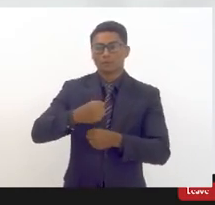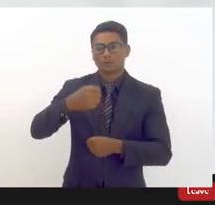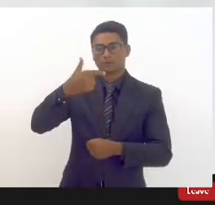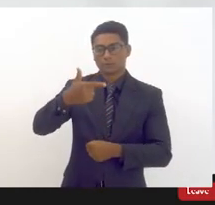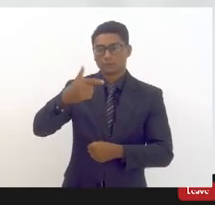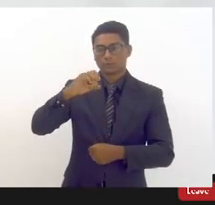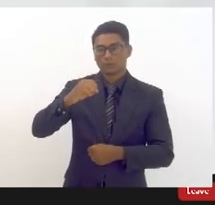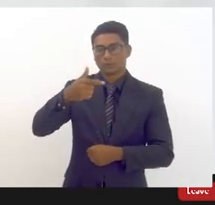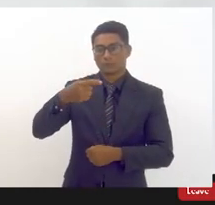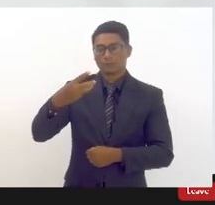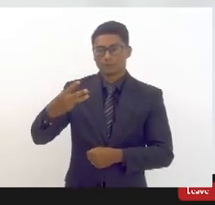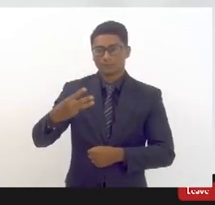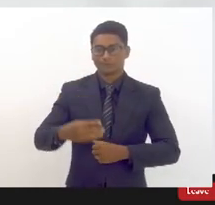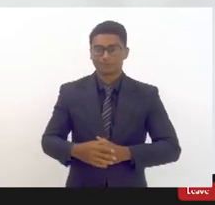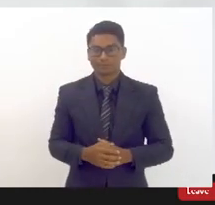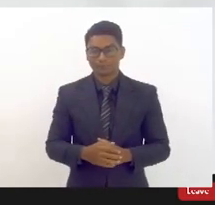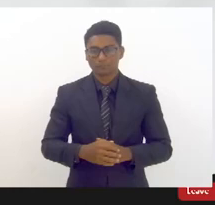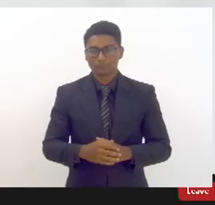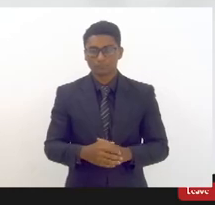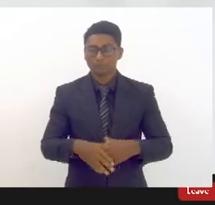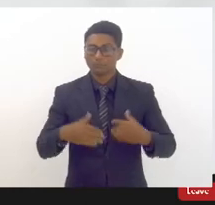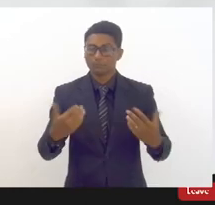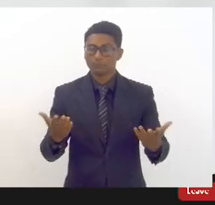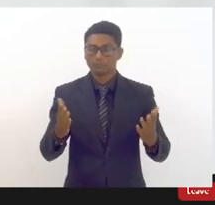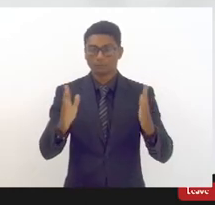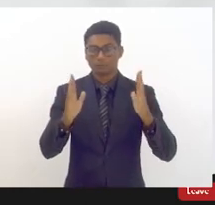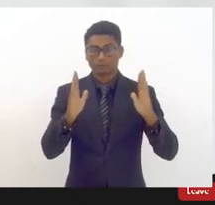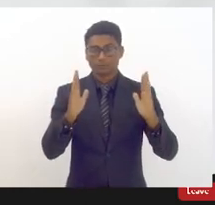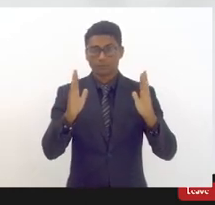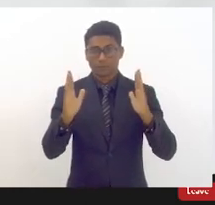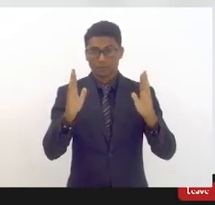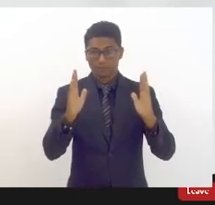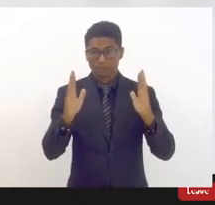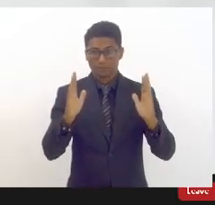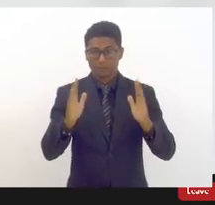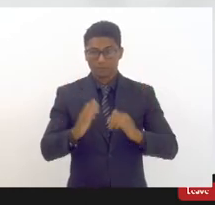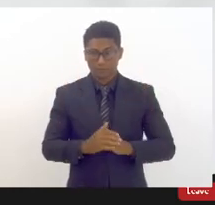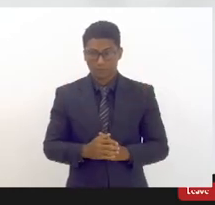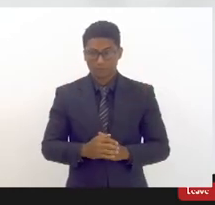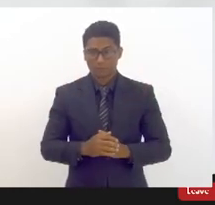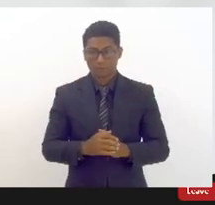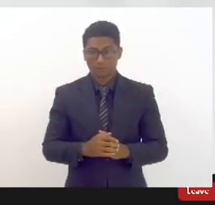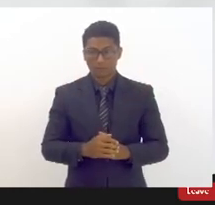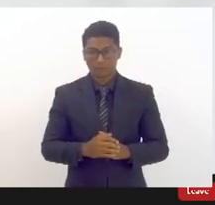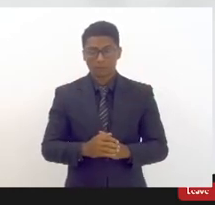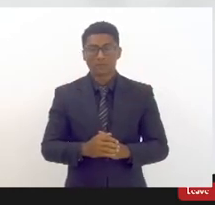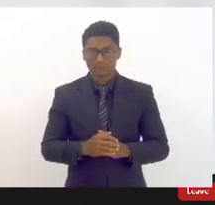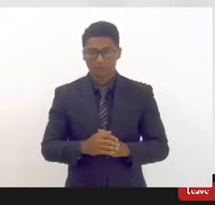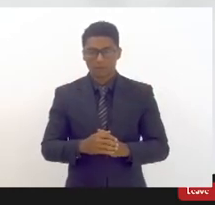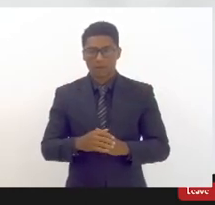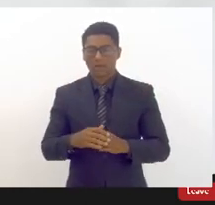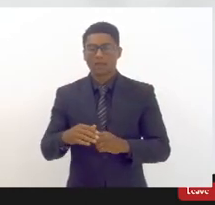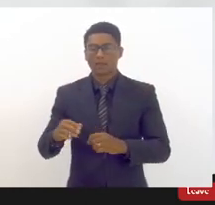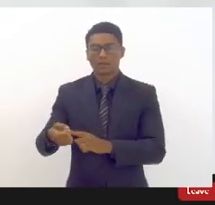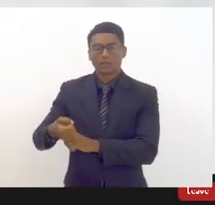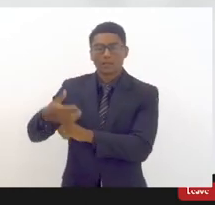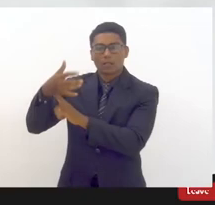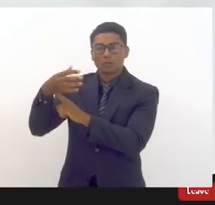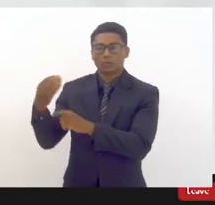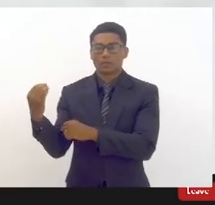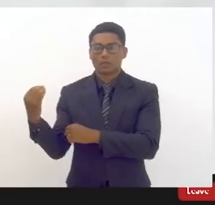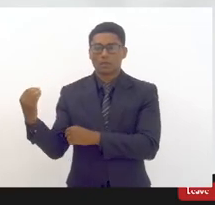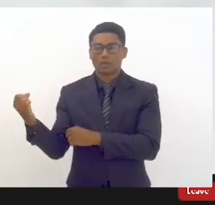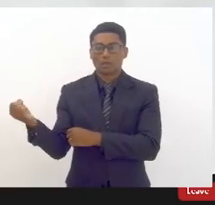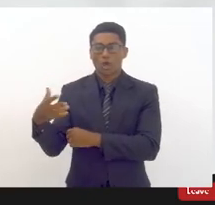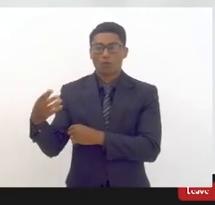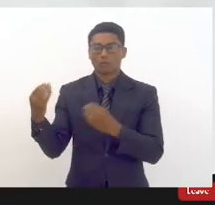Cellbroadcast. Esse prazo não é... A implementação do Cellbroadcast não é algo simples, não é rápido, tendo em vista a necessidade de